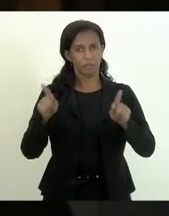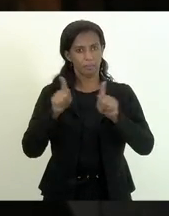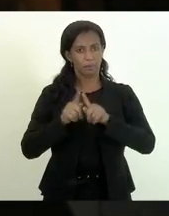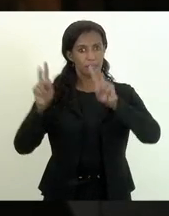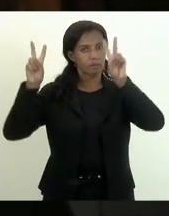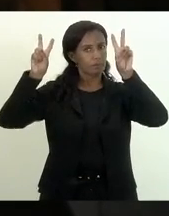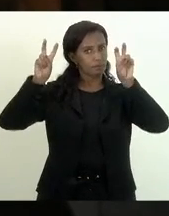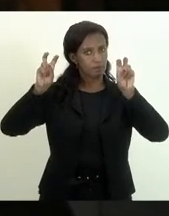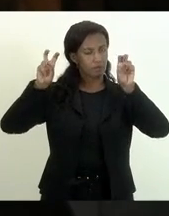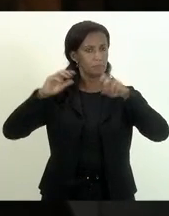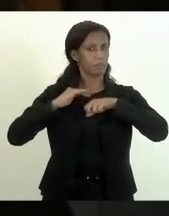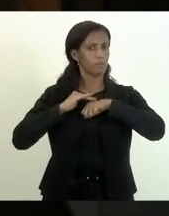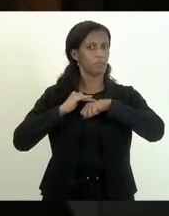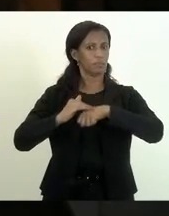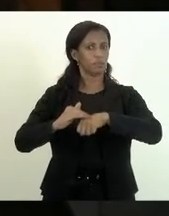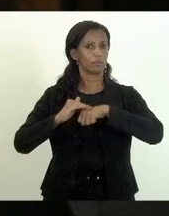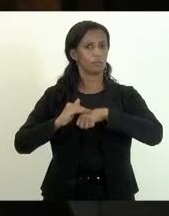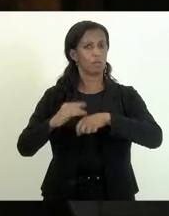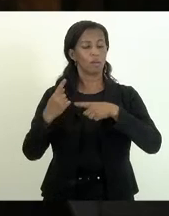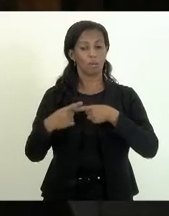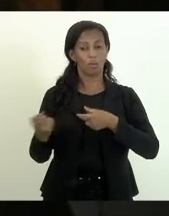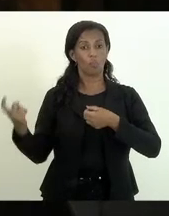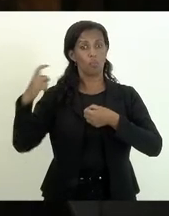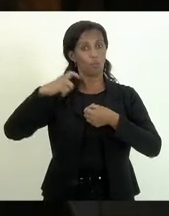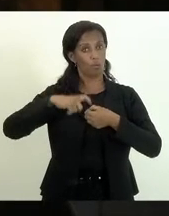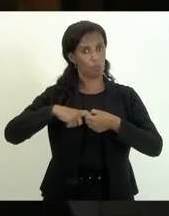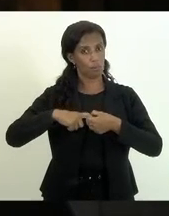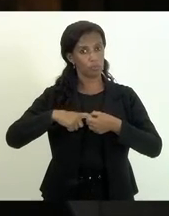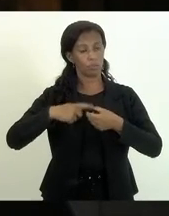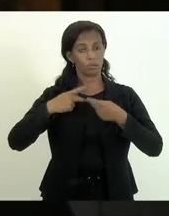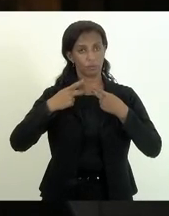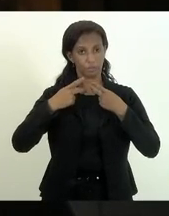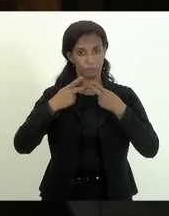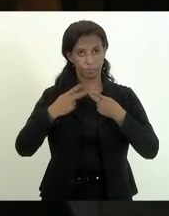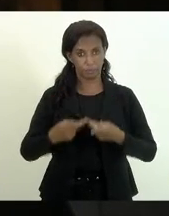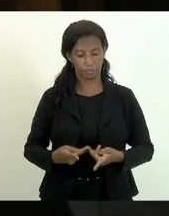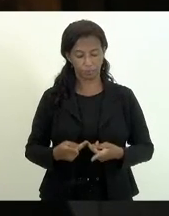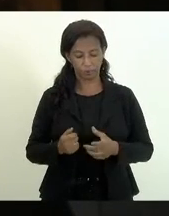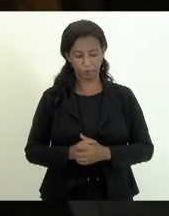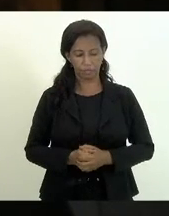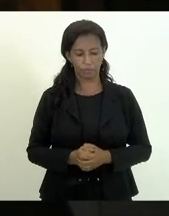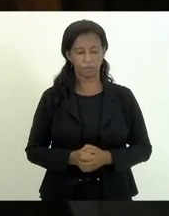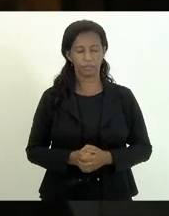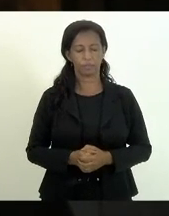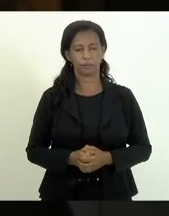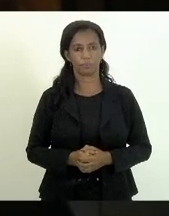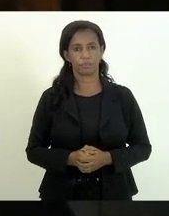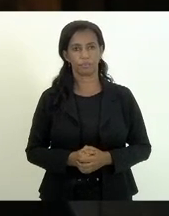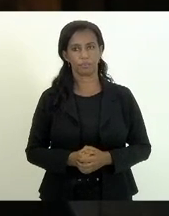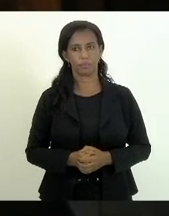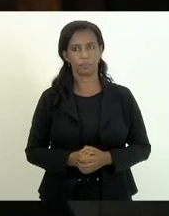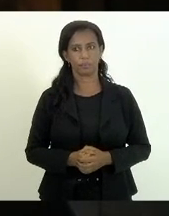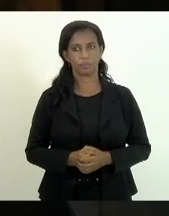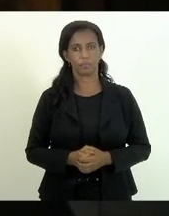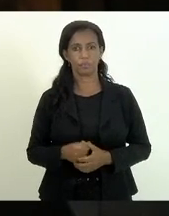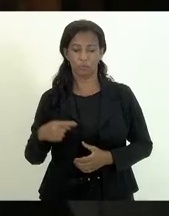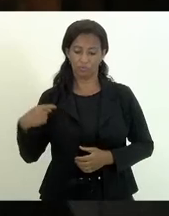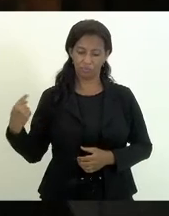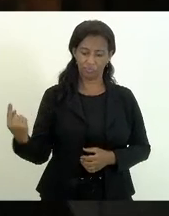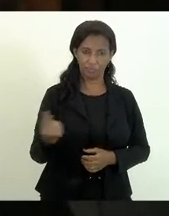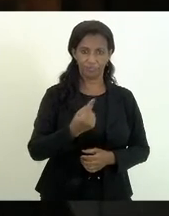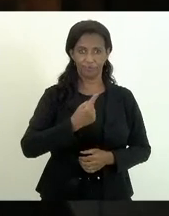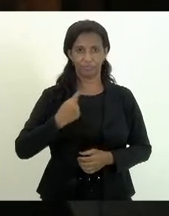desse tema é porque volto a dizer o con comitantemente nós